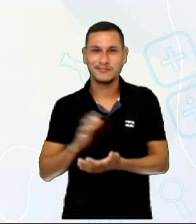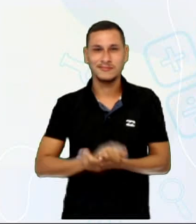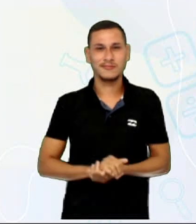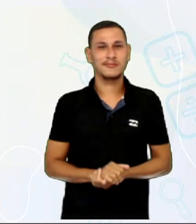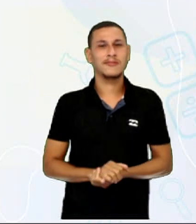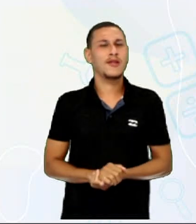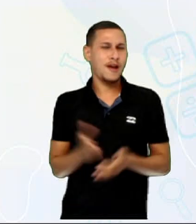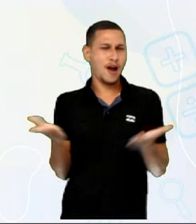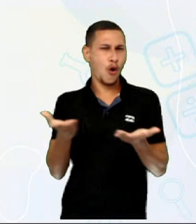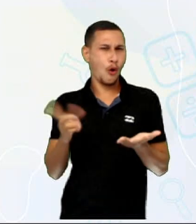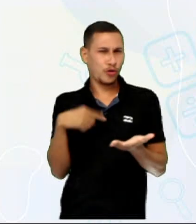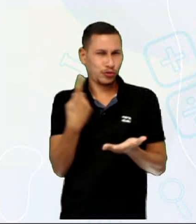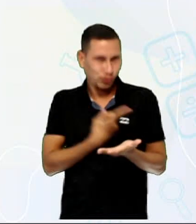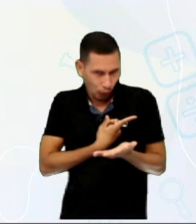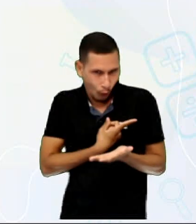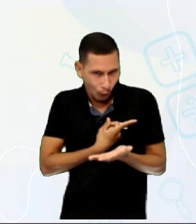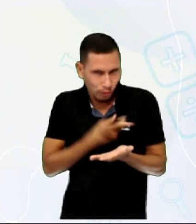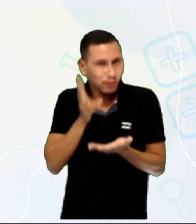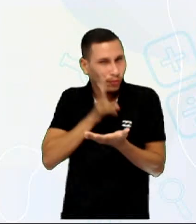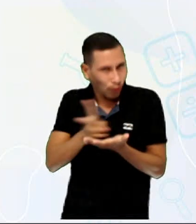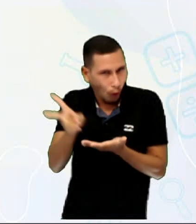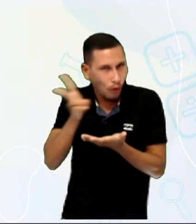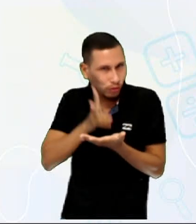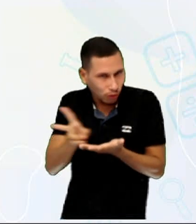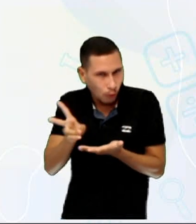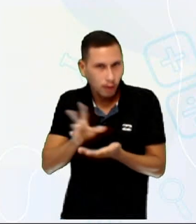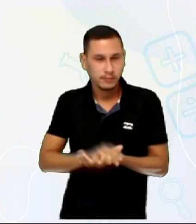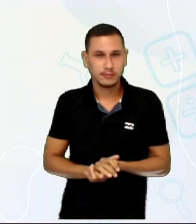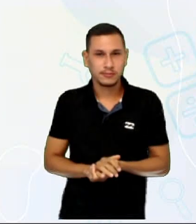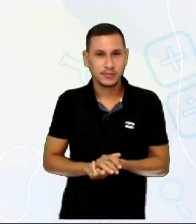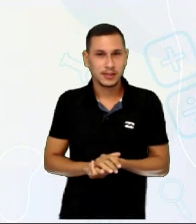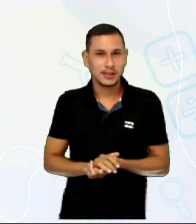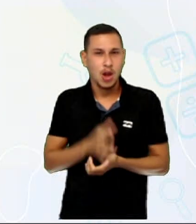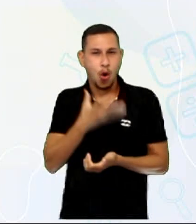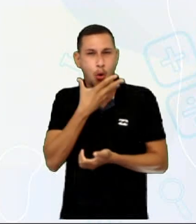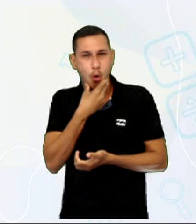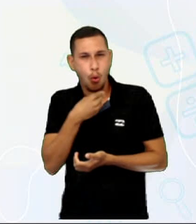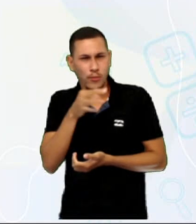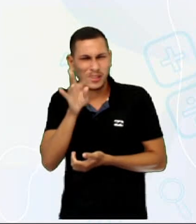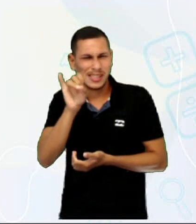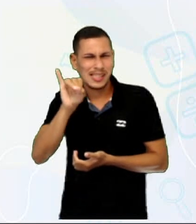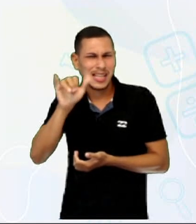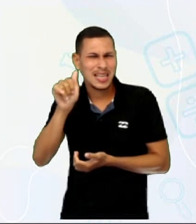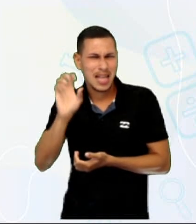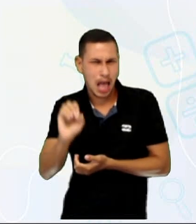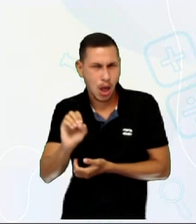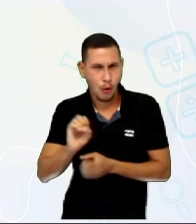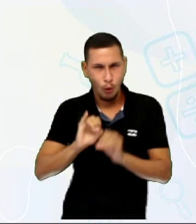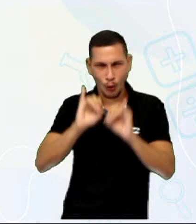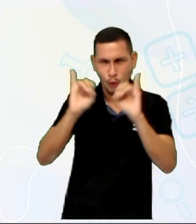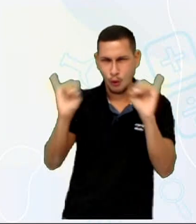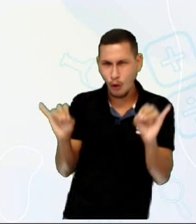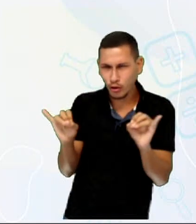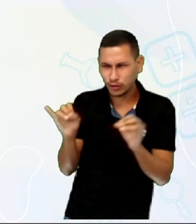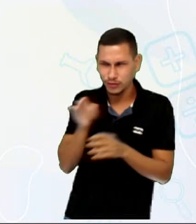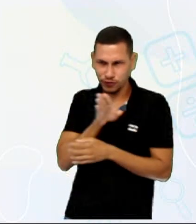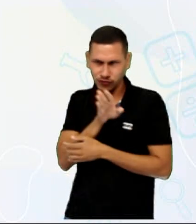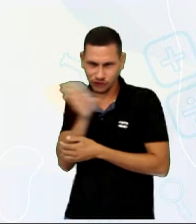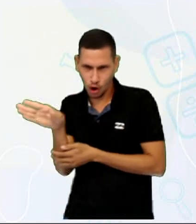aí a gente vai para o refrão, que é: Tião, oi, foste,